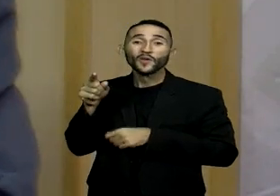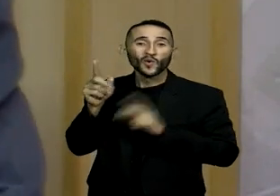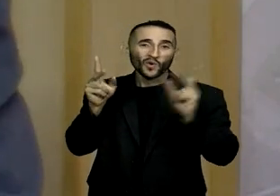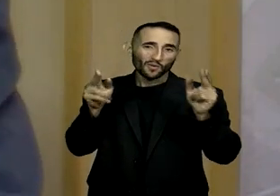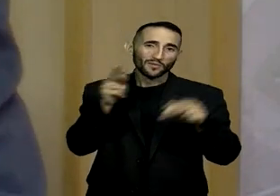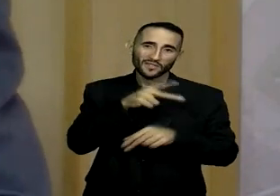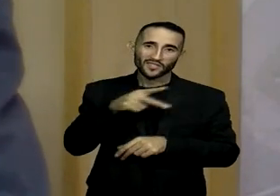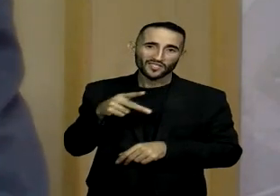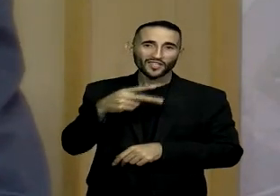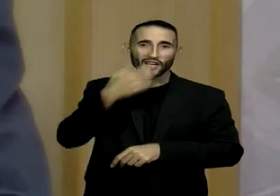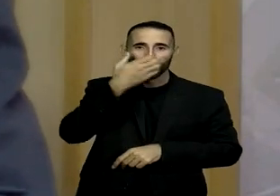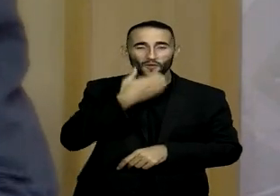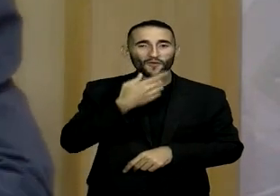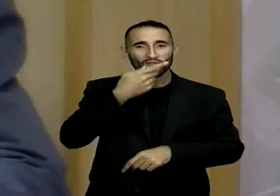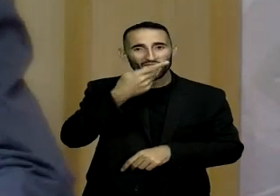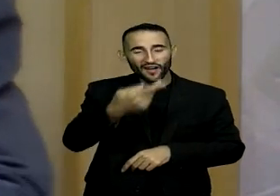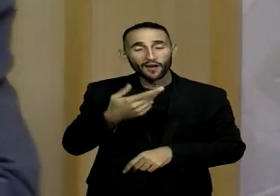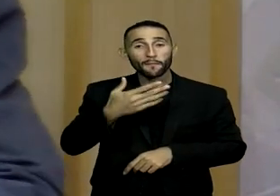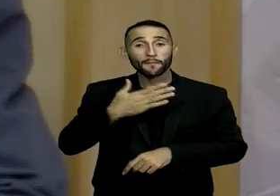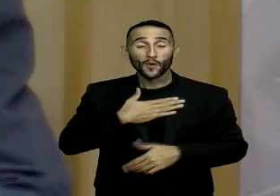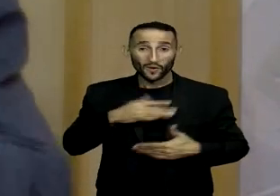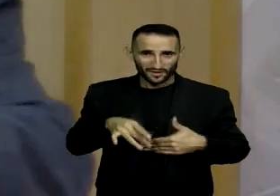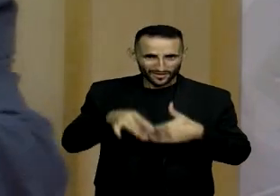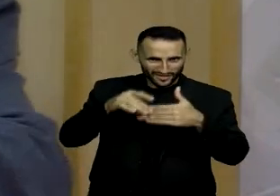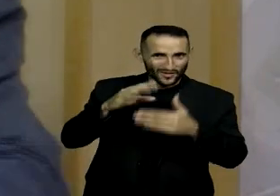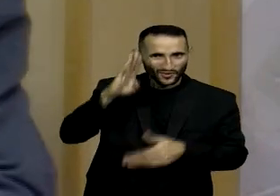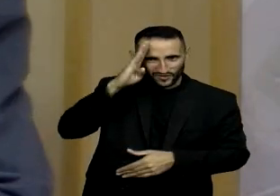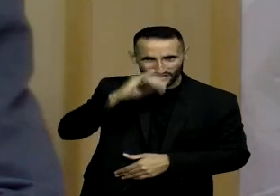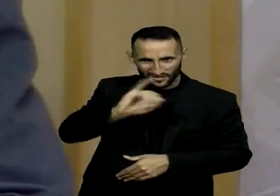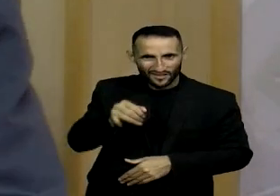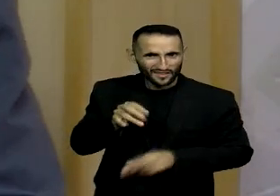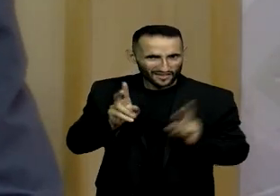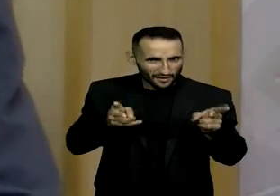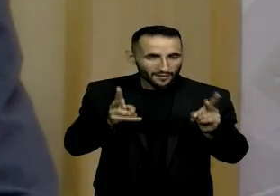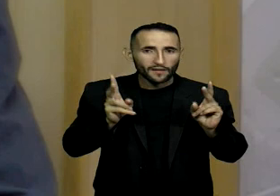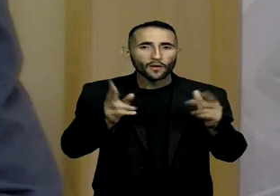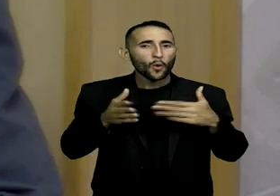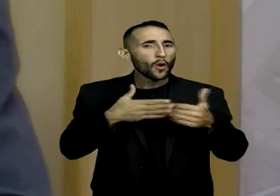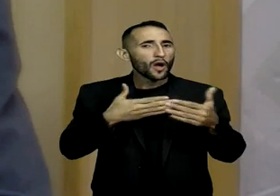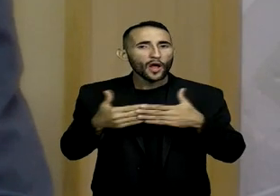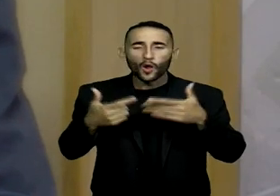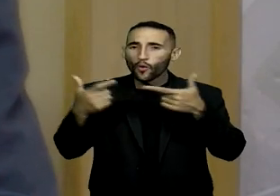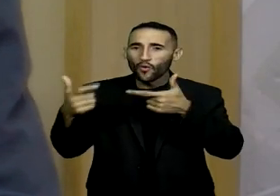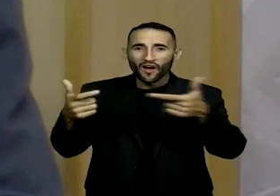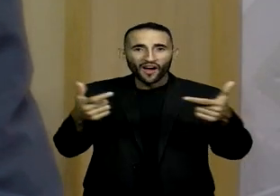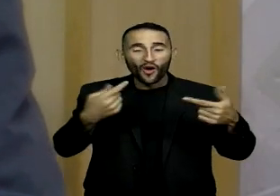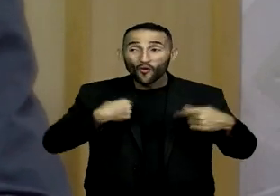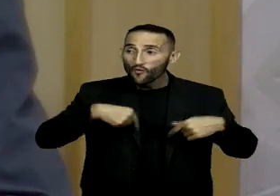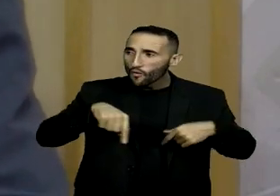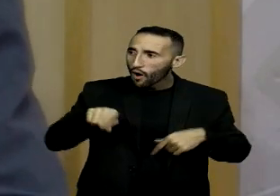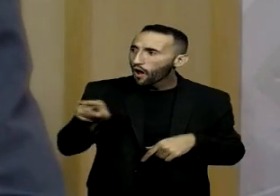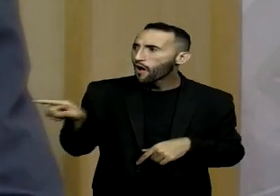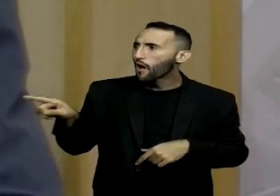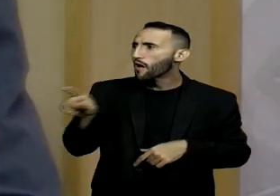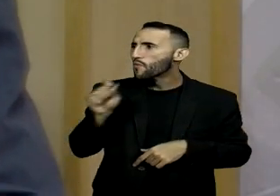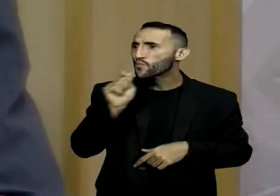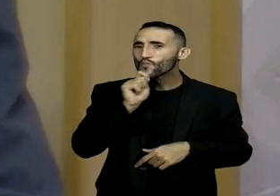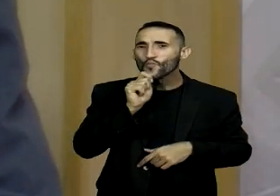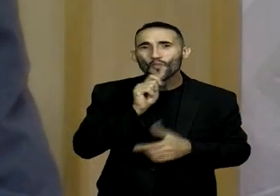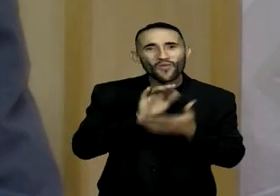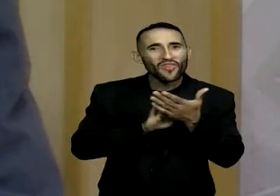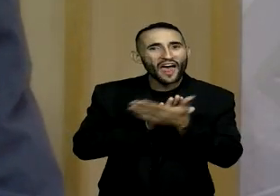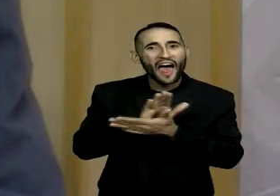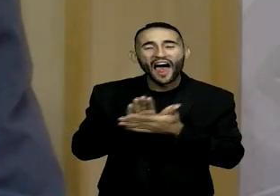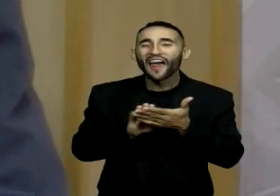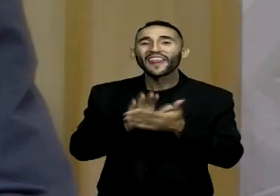Carmônio, meu líder Josias, toda praça que eu passo, aqui ainda não passou o Erivelto com a equipe dele, que tem a marca de vocês, isso é muito